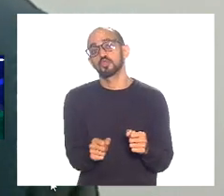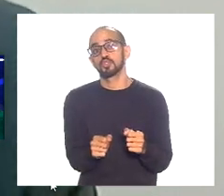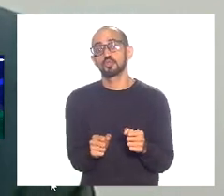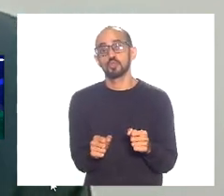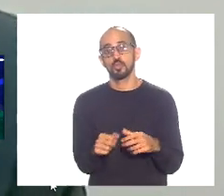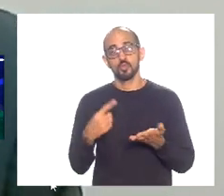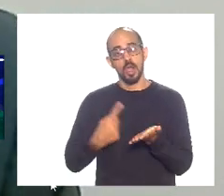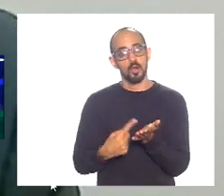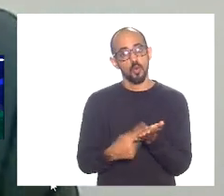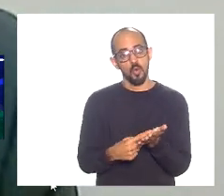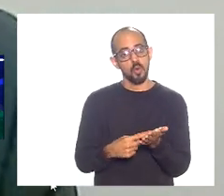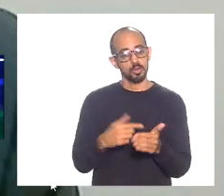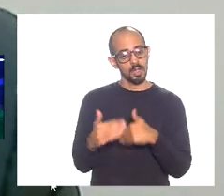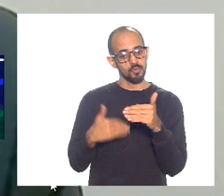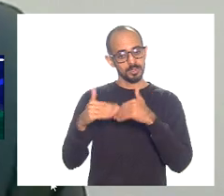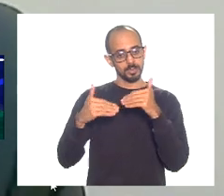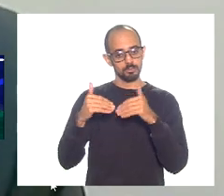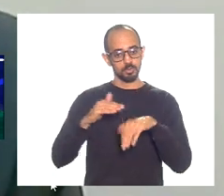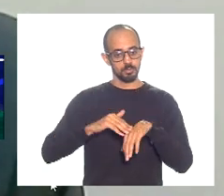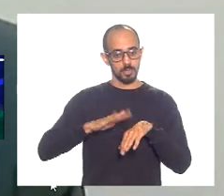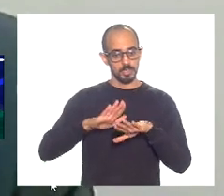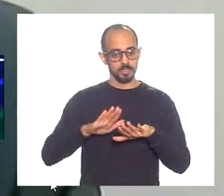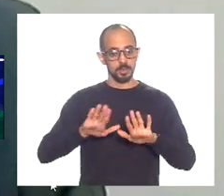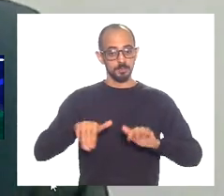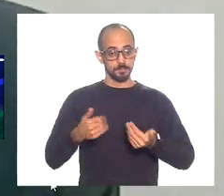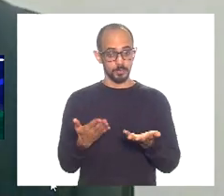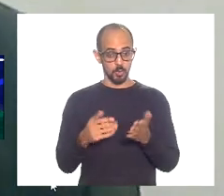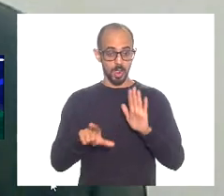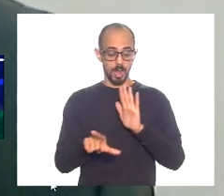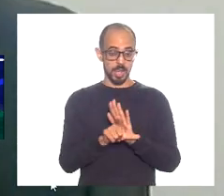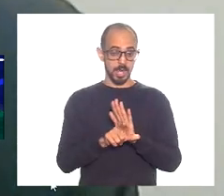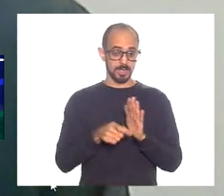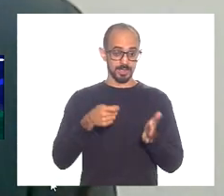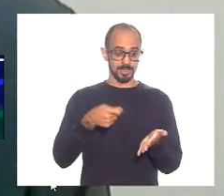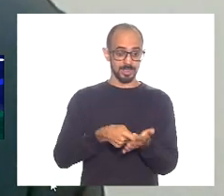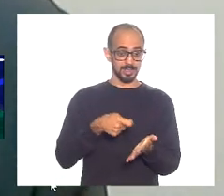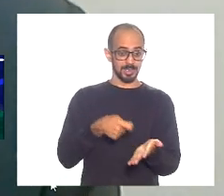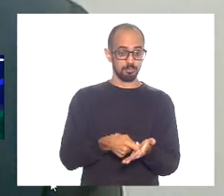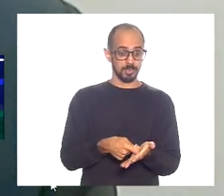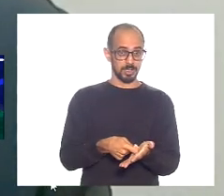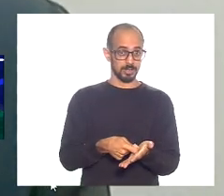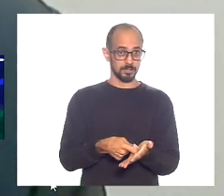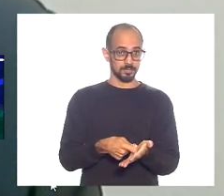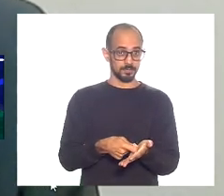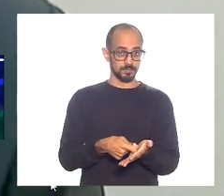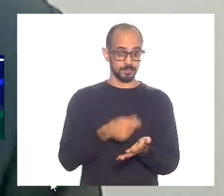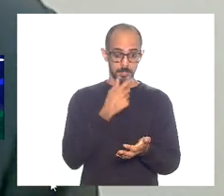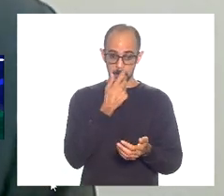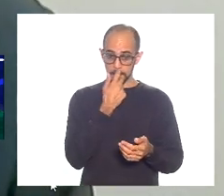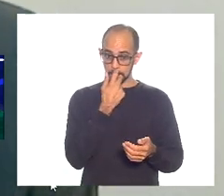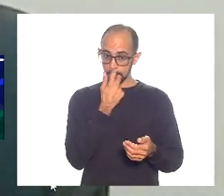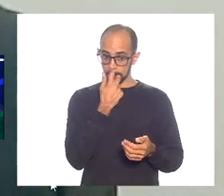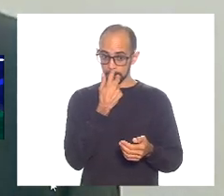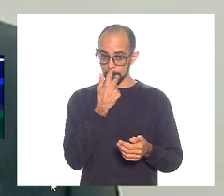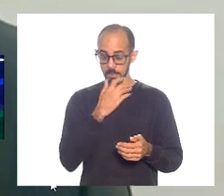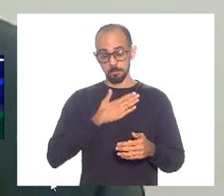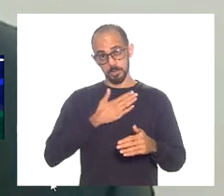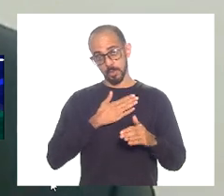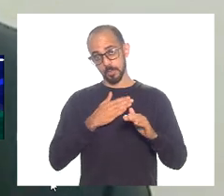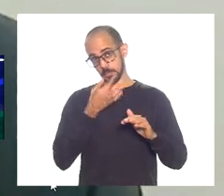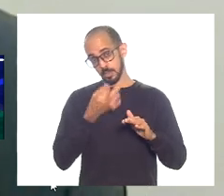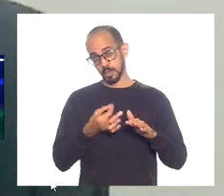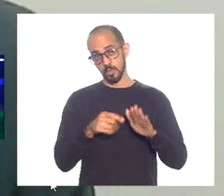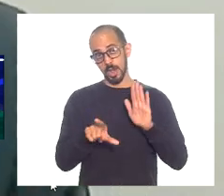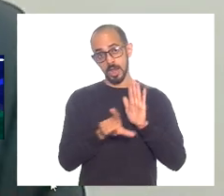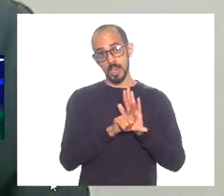Então, eu queria pedir à deputada Marta Rocha, assim, a lei determina, a lei dispõe, a lei... Eu não se peço